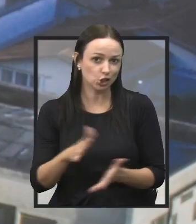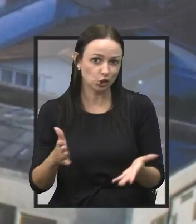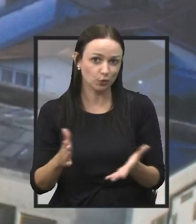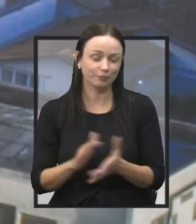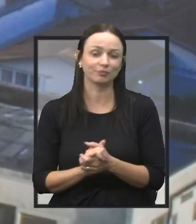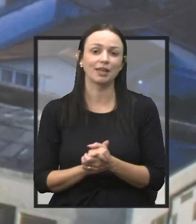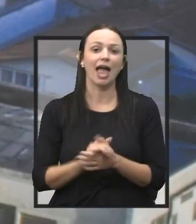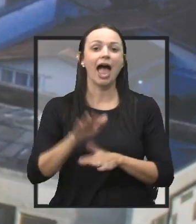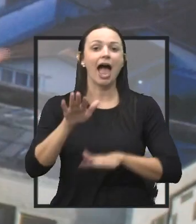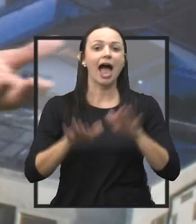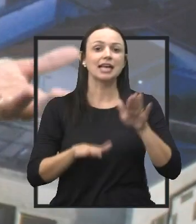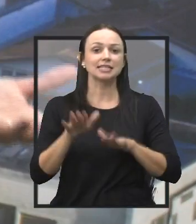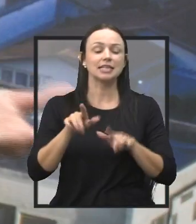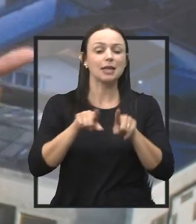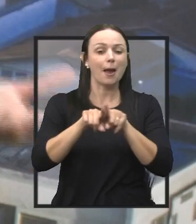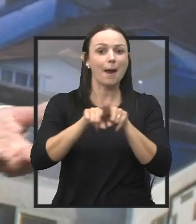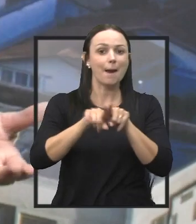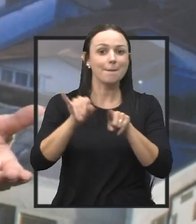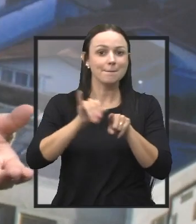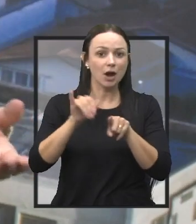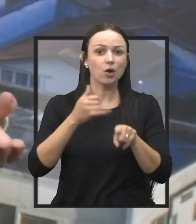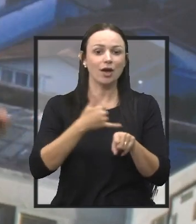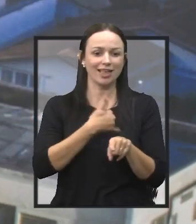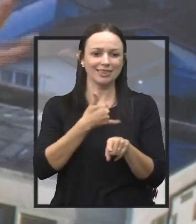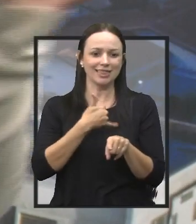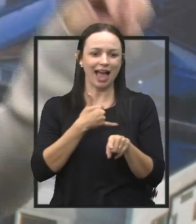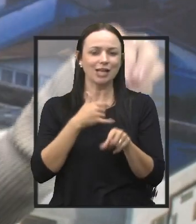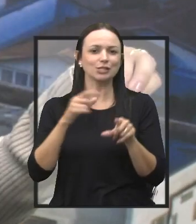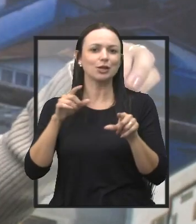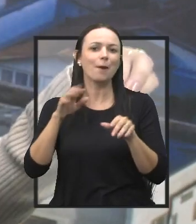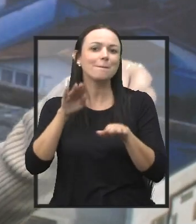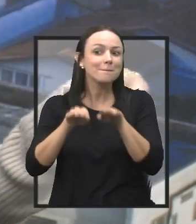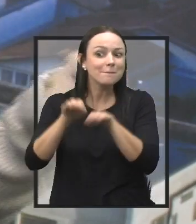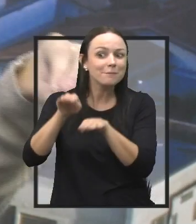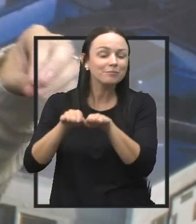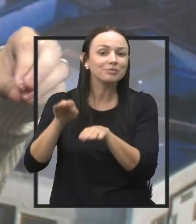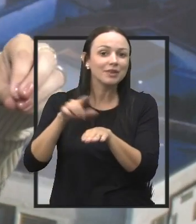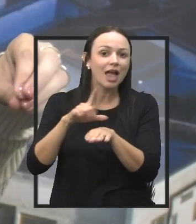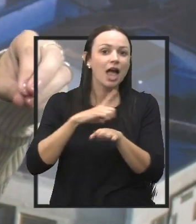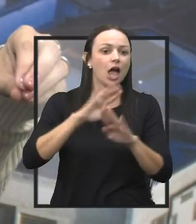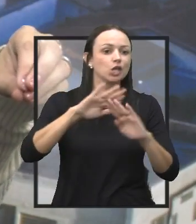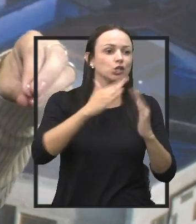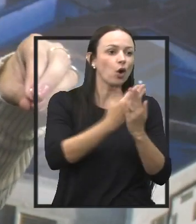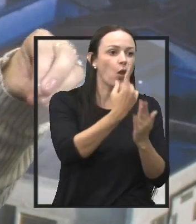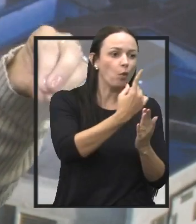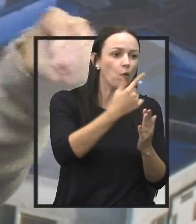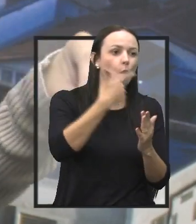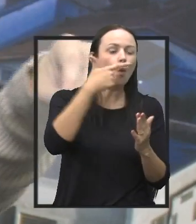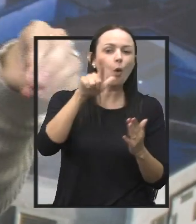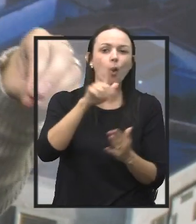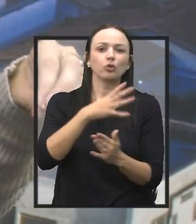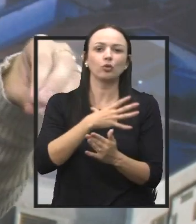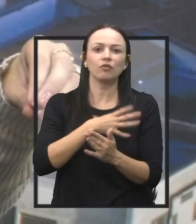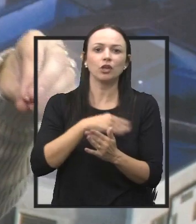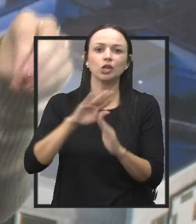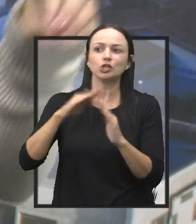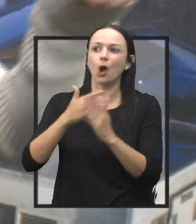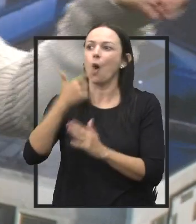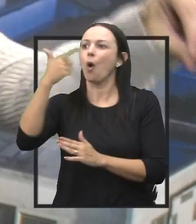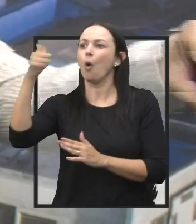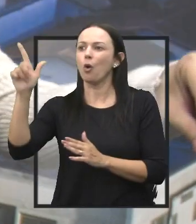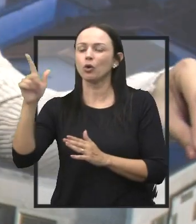infantil. E aí, às vezes, os irmãos têm idades parecidas, mas às vezes um está numa escola e outro na outra. E aí a mãe faz aquele